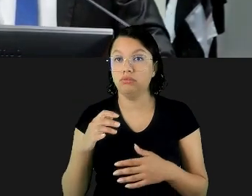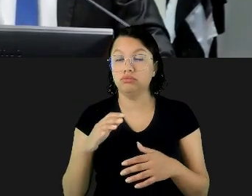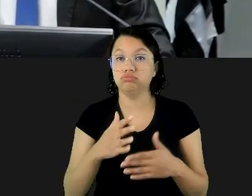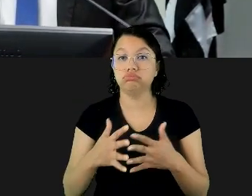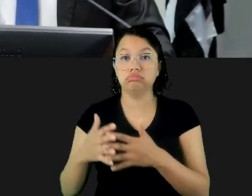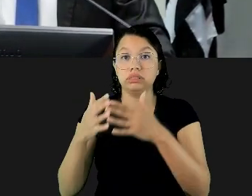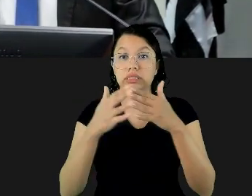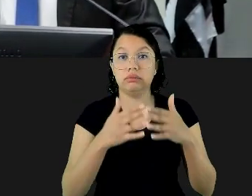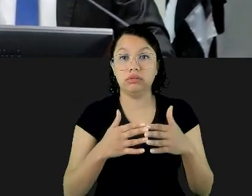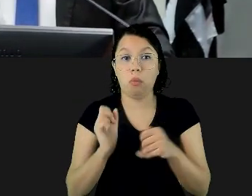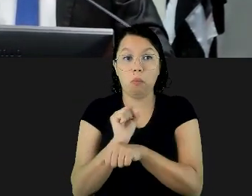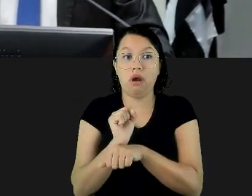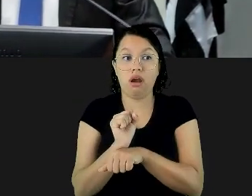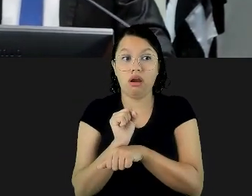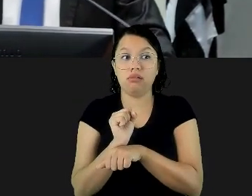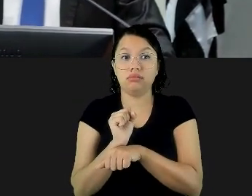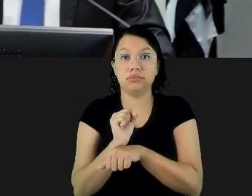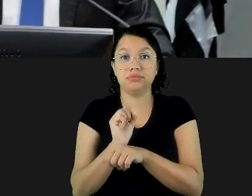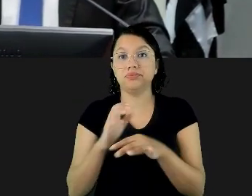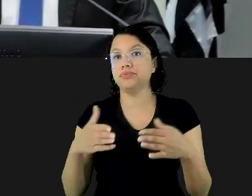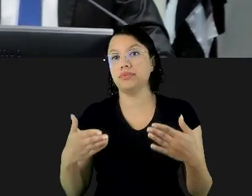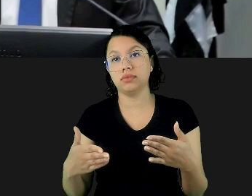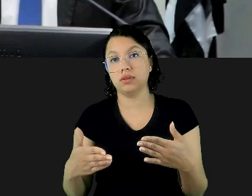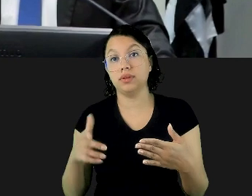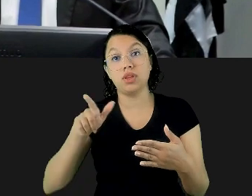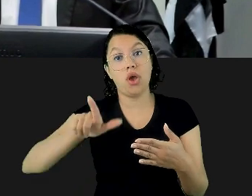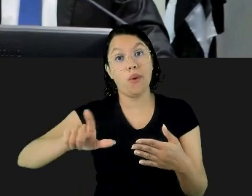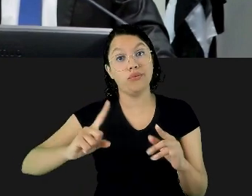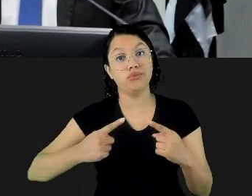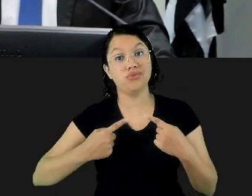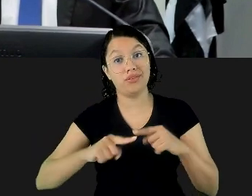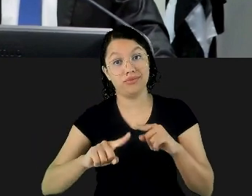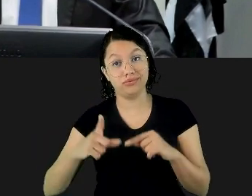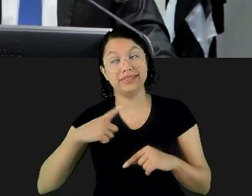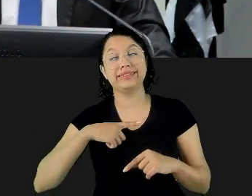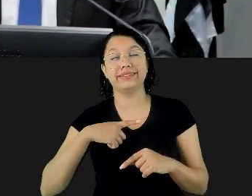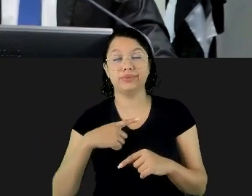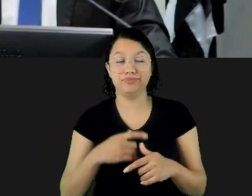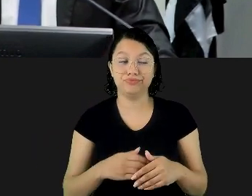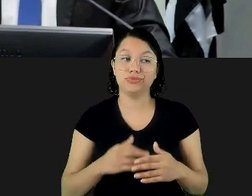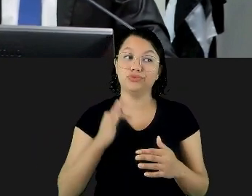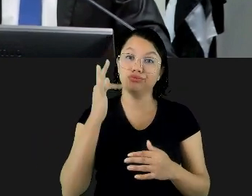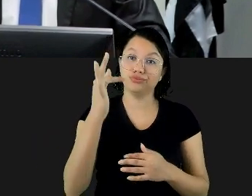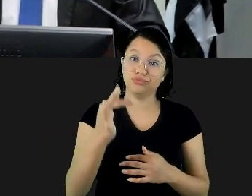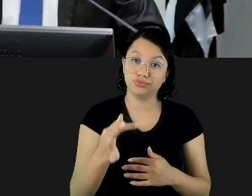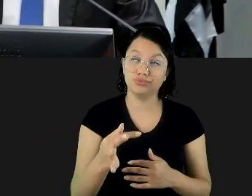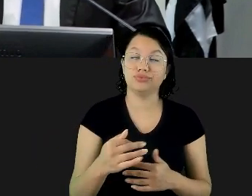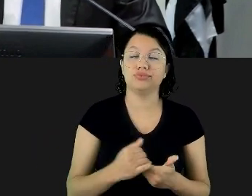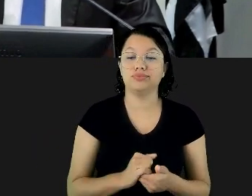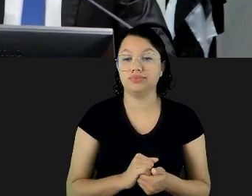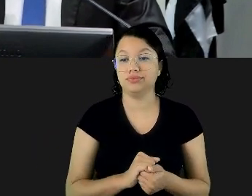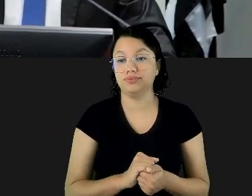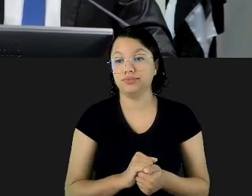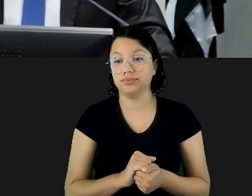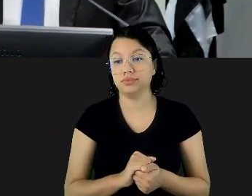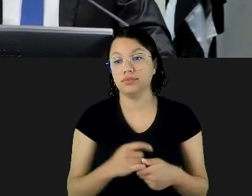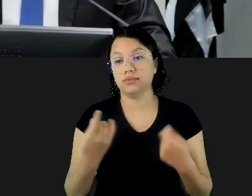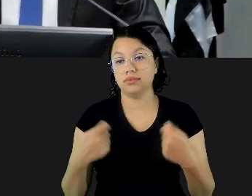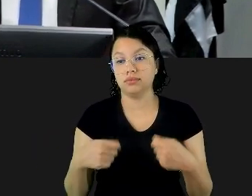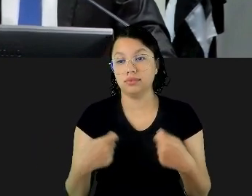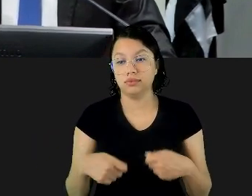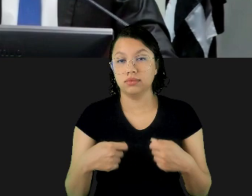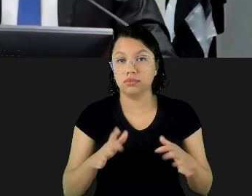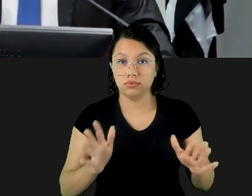E então, esse é um outro desafio que nós vamos ter pela frente. Nós vamos ter que